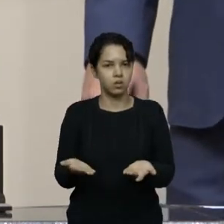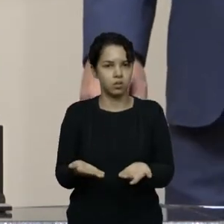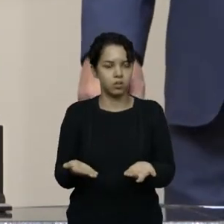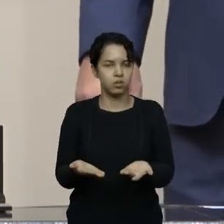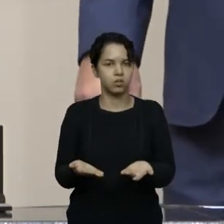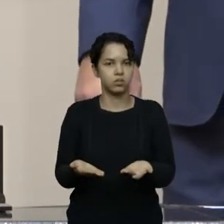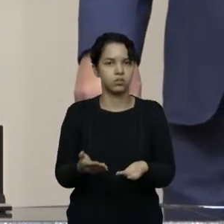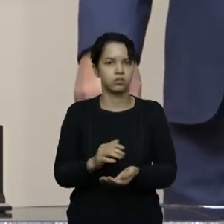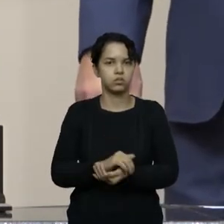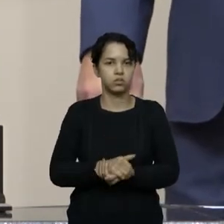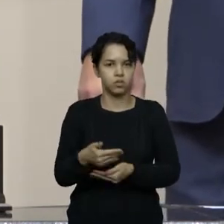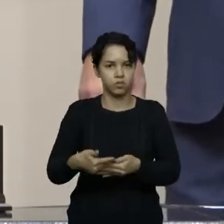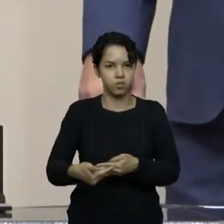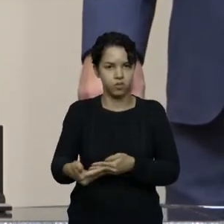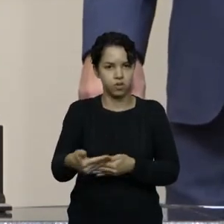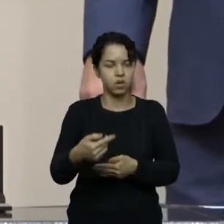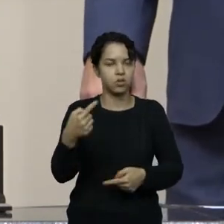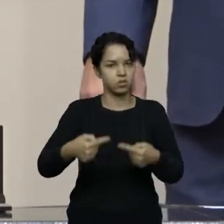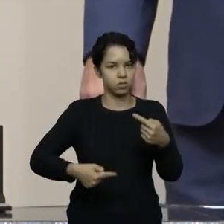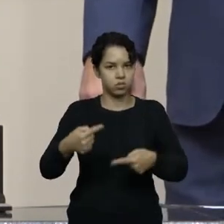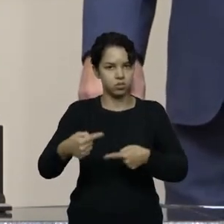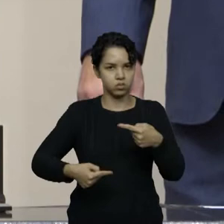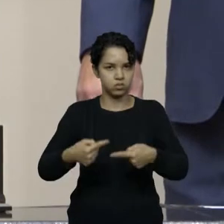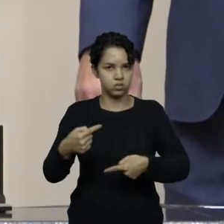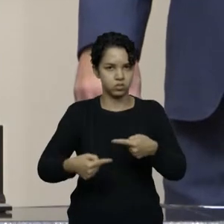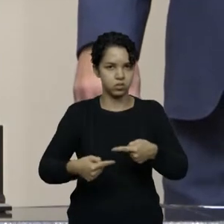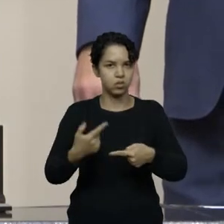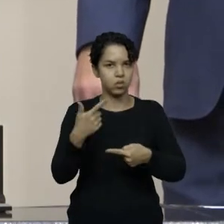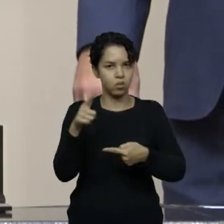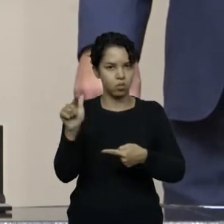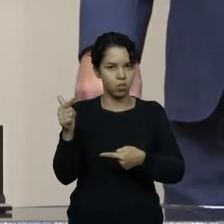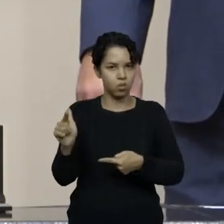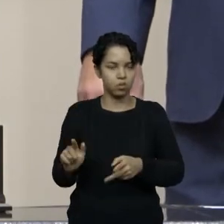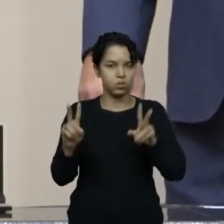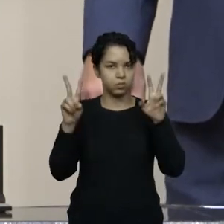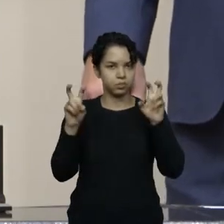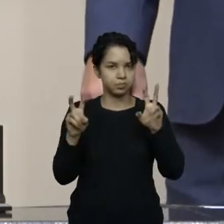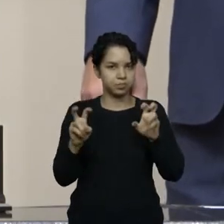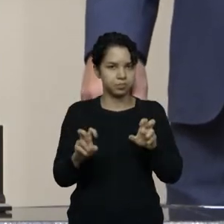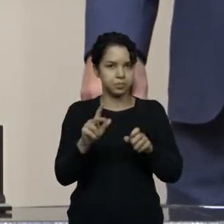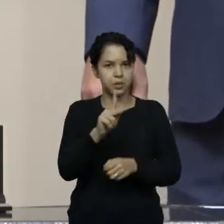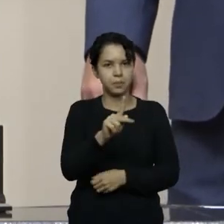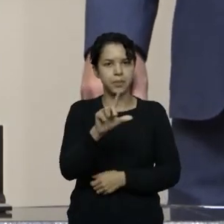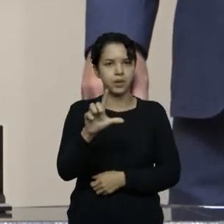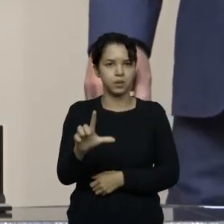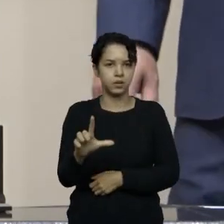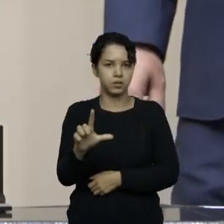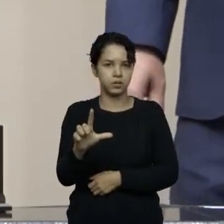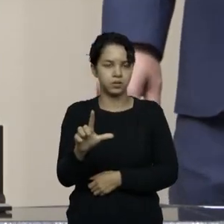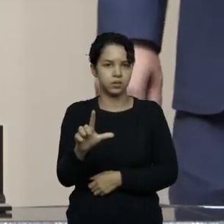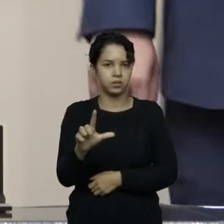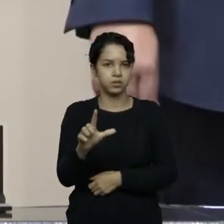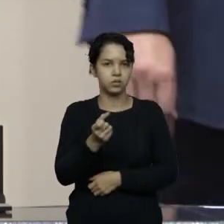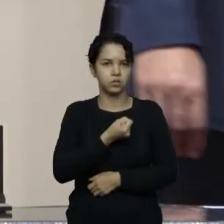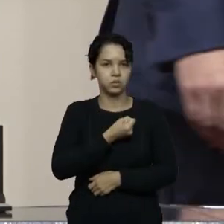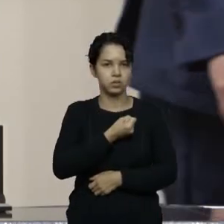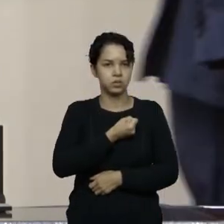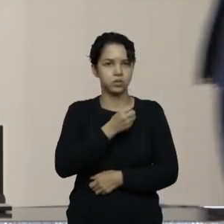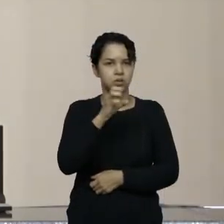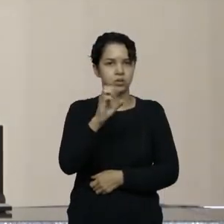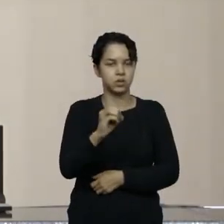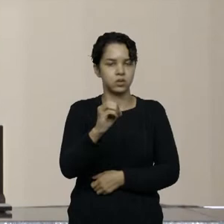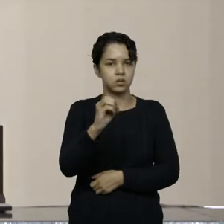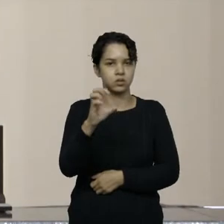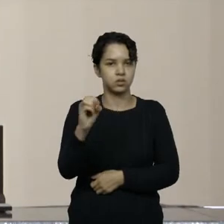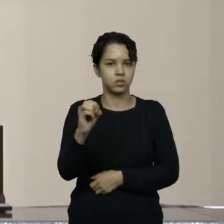discussão e votação das demais matérias e o PL nº 0 0